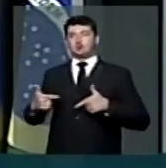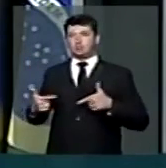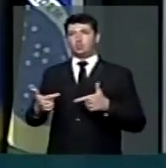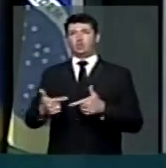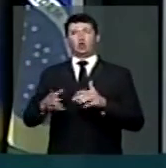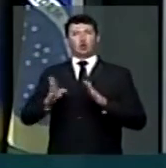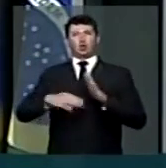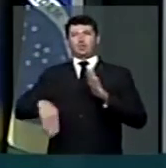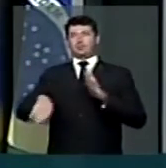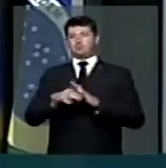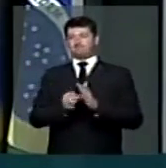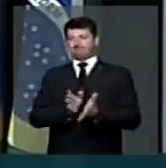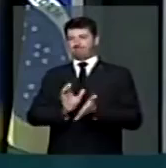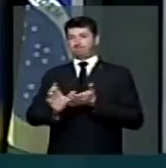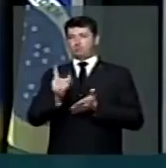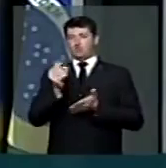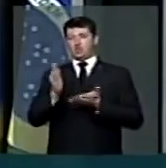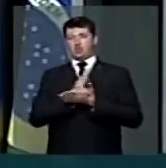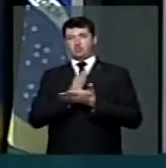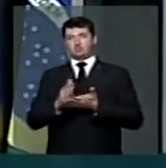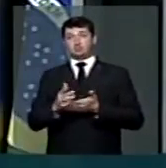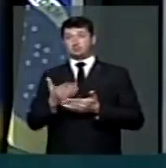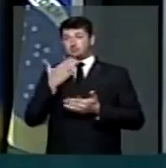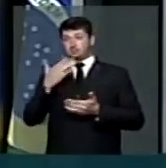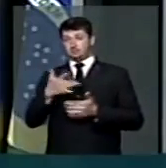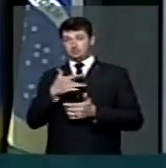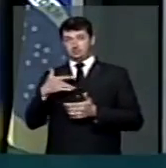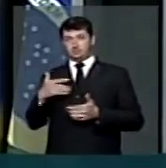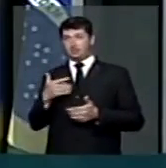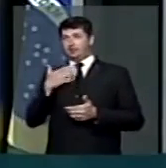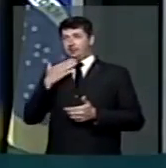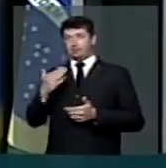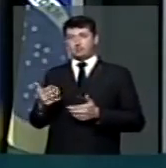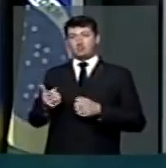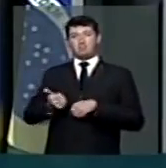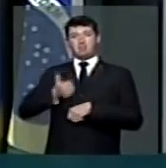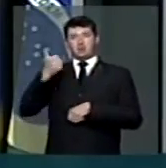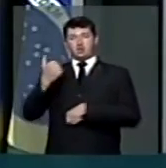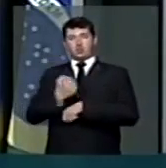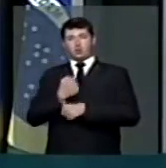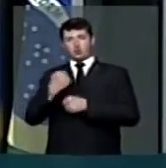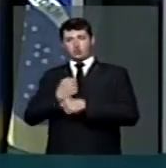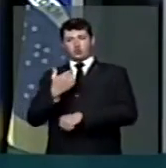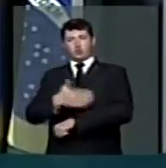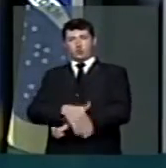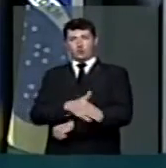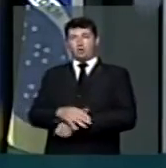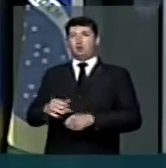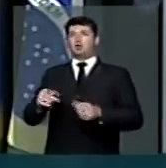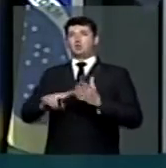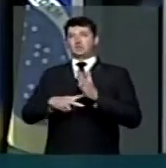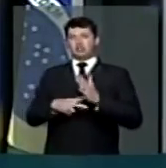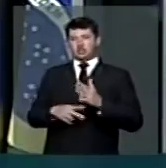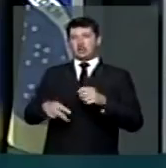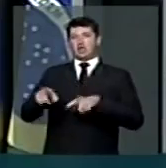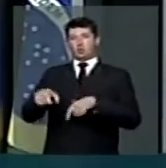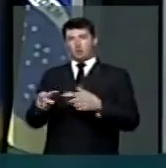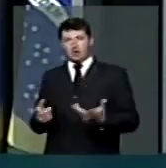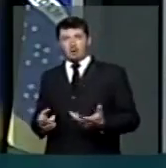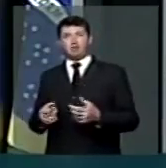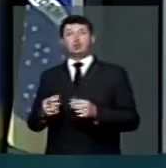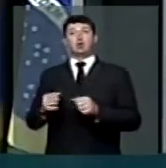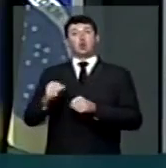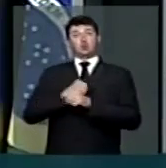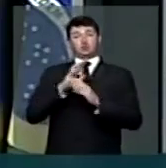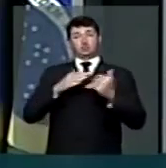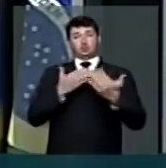elas, destinar algum recurso, seja para a saúde, seja para a melhoria das estradas rurais, para equipar um sindicato rural, para a construção de uma